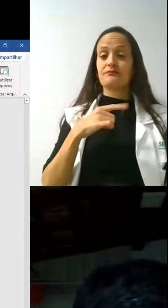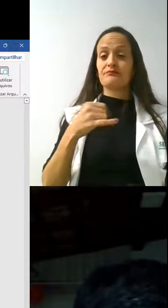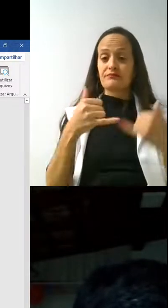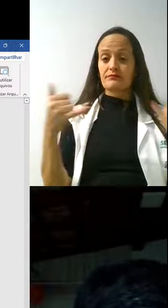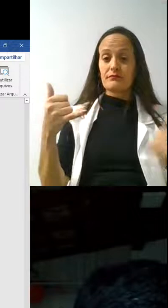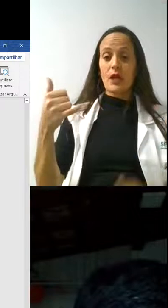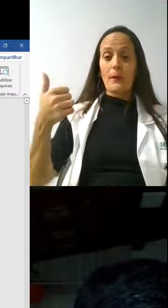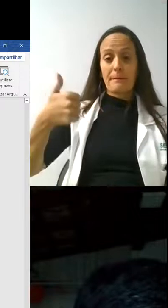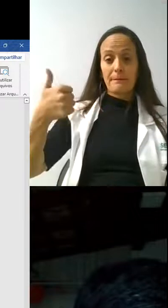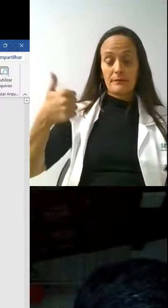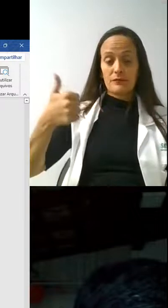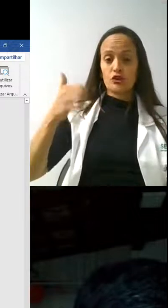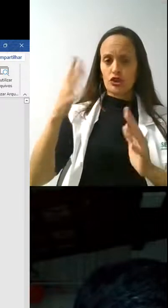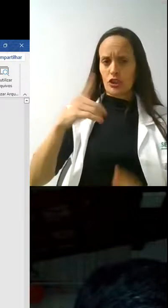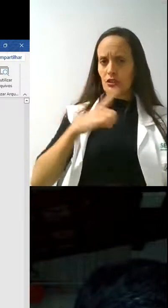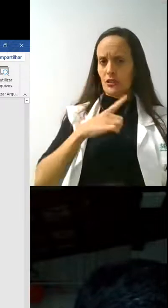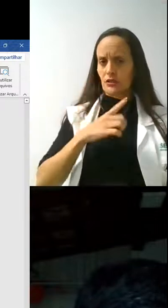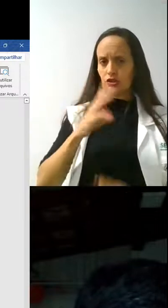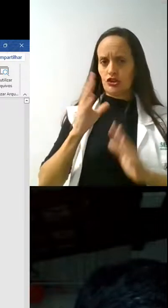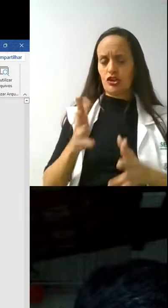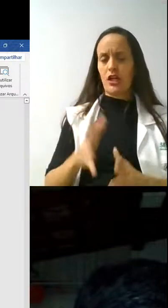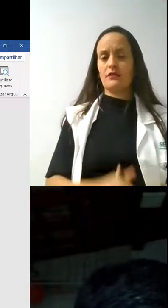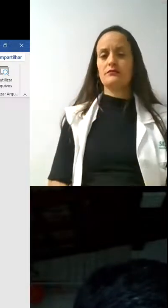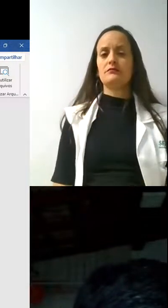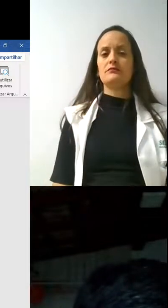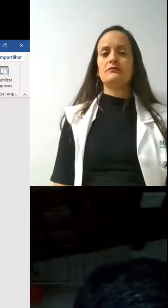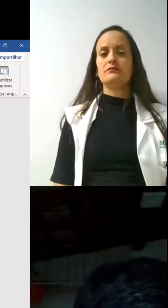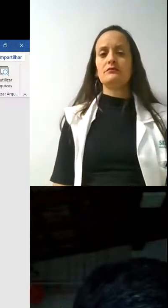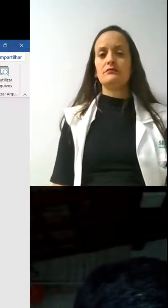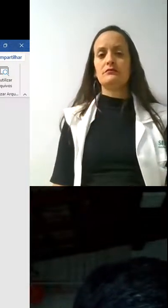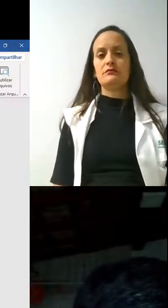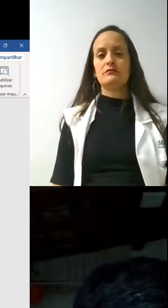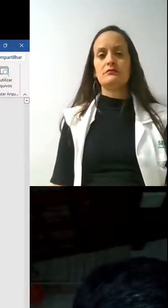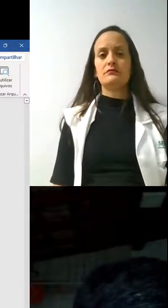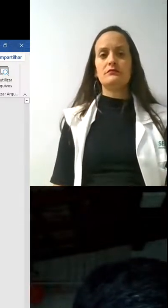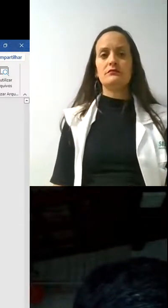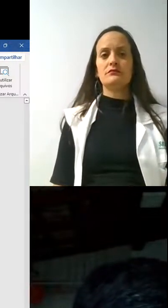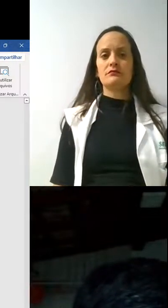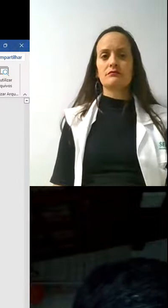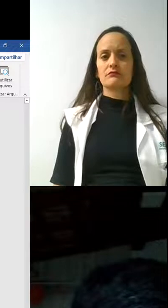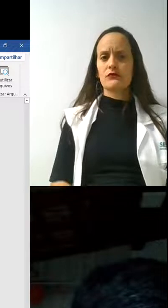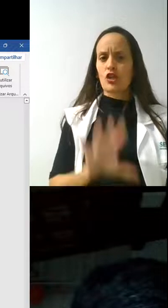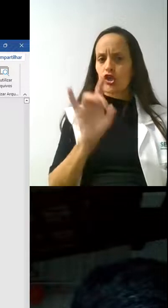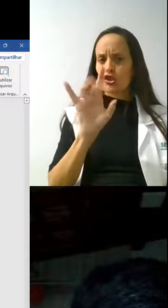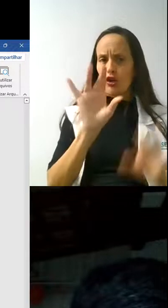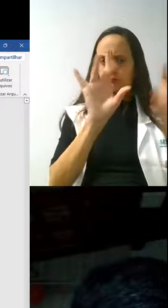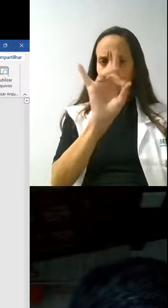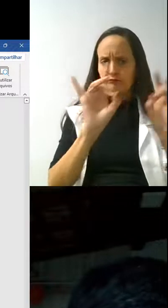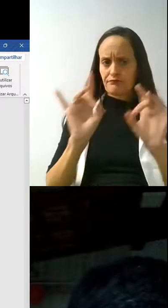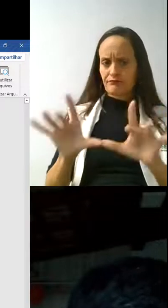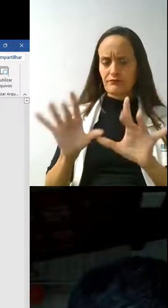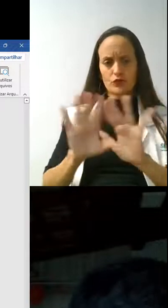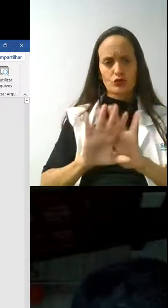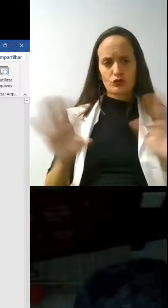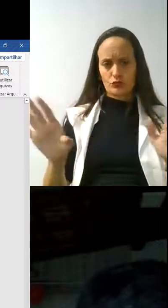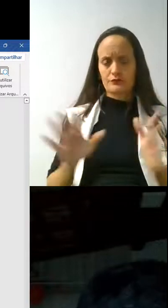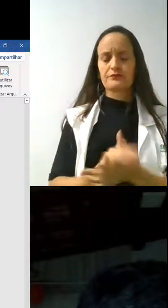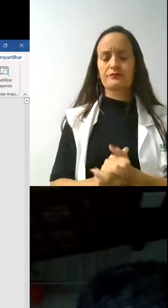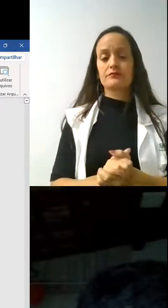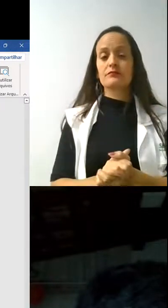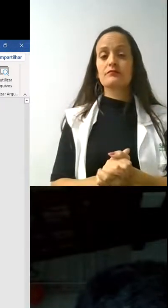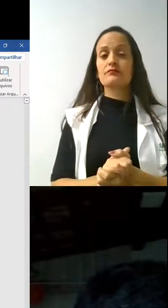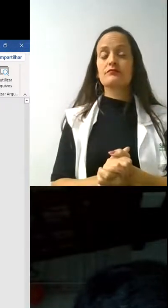é o que já está lá. Então, vou copiar aqui e vamos continuar lendo para ver se vai mudar alguma coisa. Uma entrada exclusiva